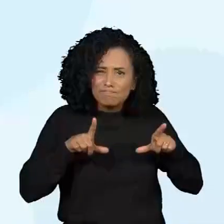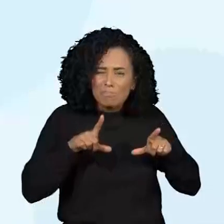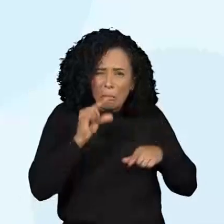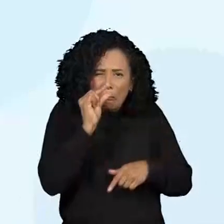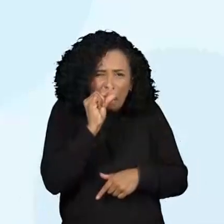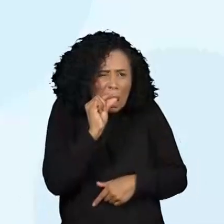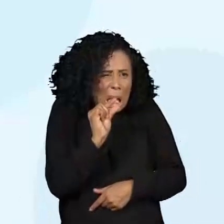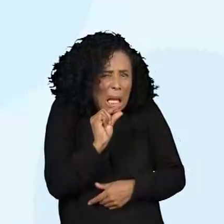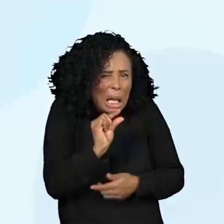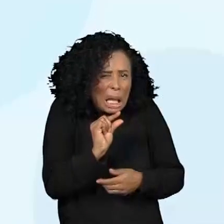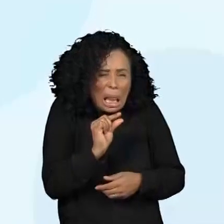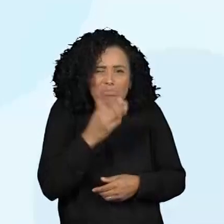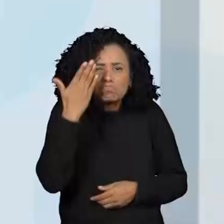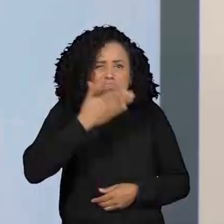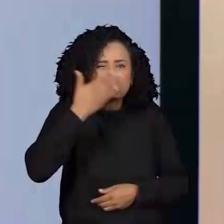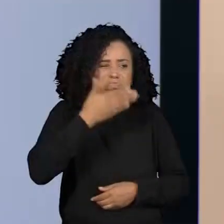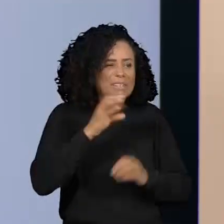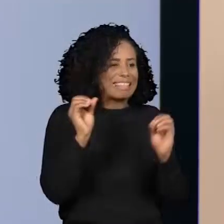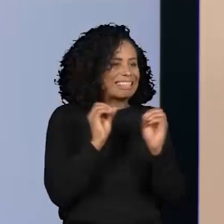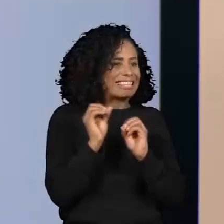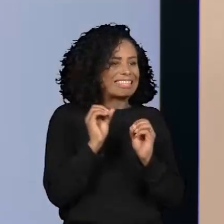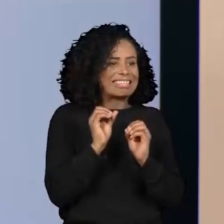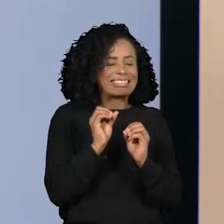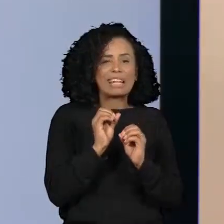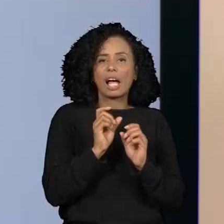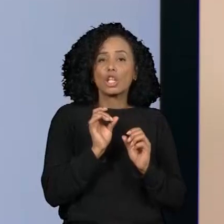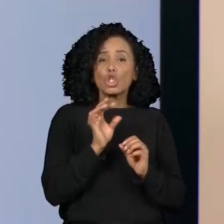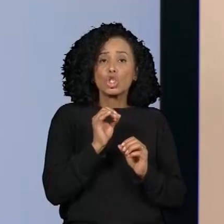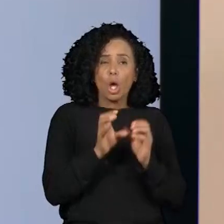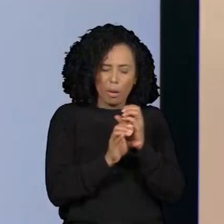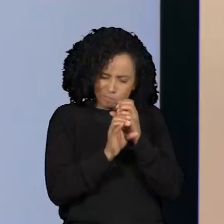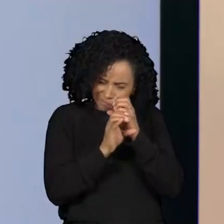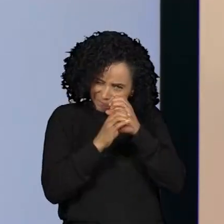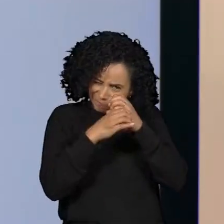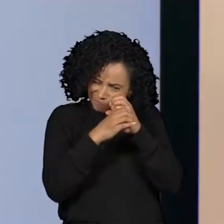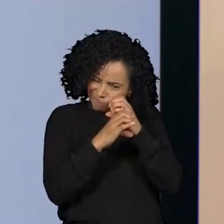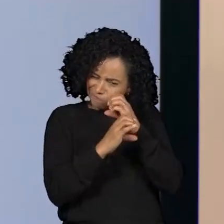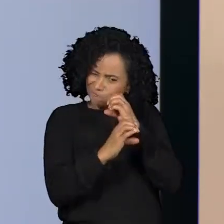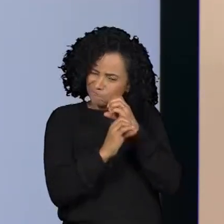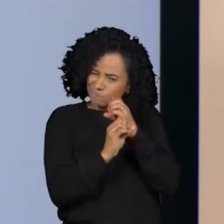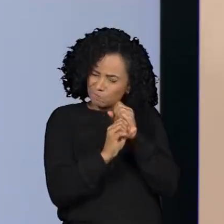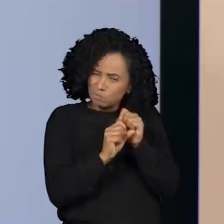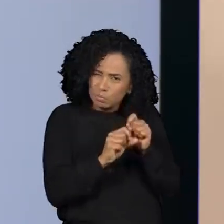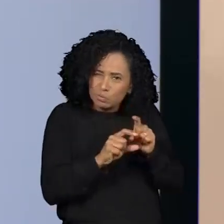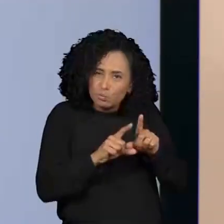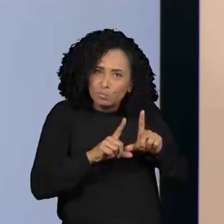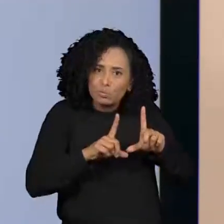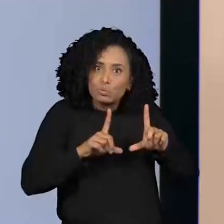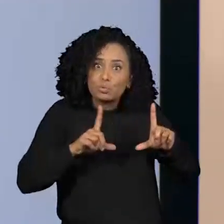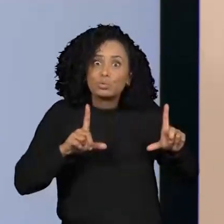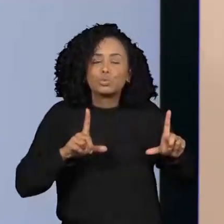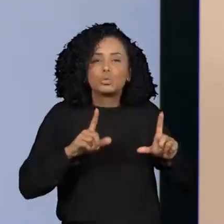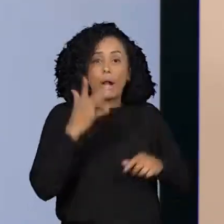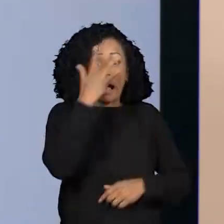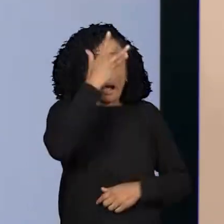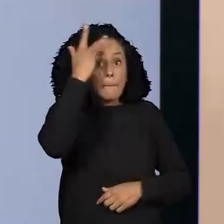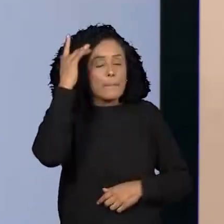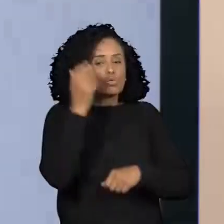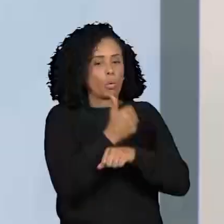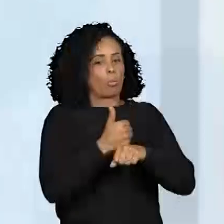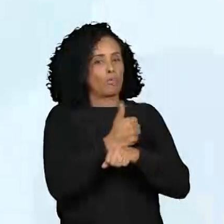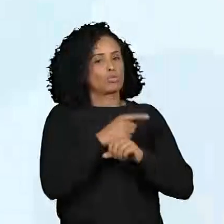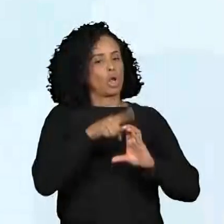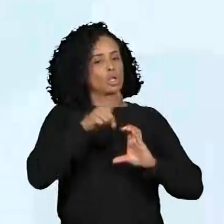só consegue ver mesmo pelo microscópio, que é um equipamento que os cientistas e quem trabalha lá